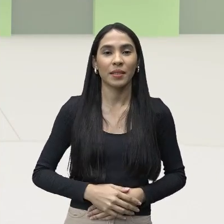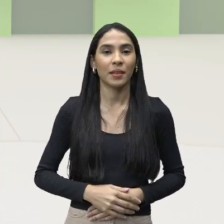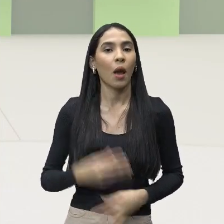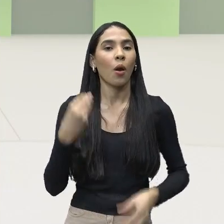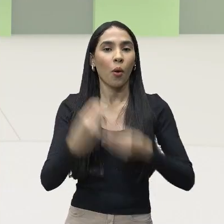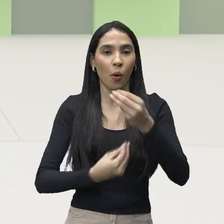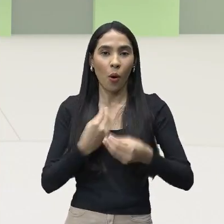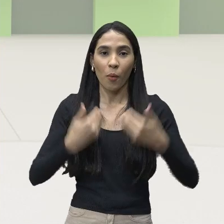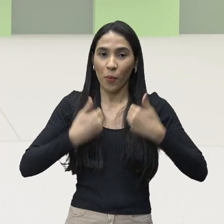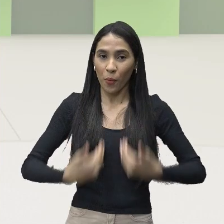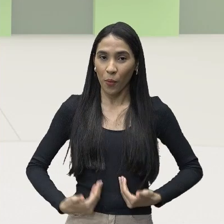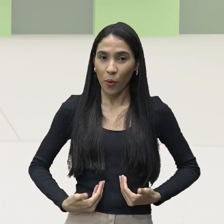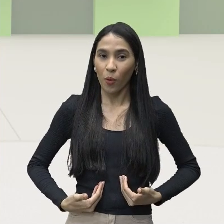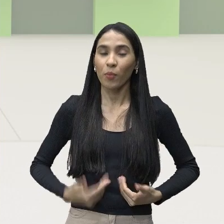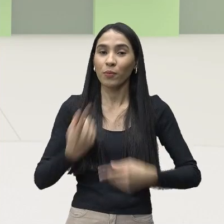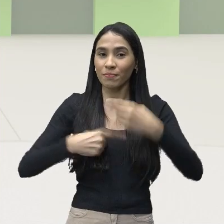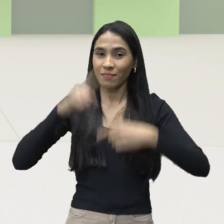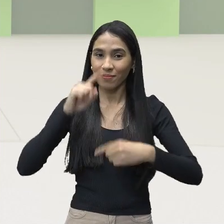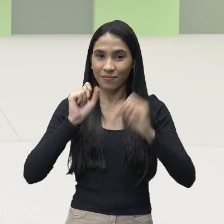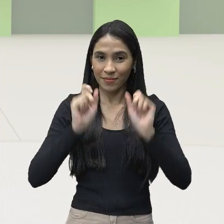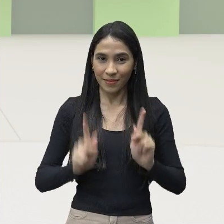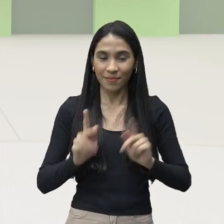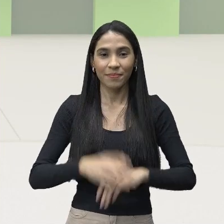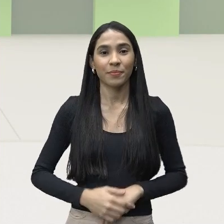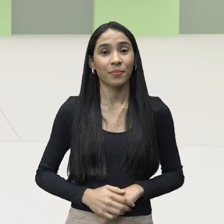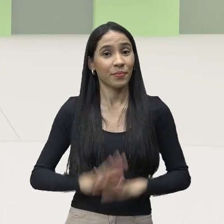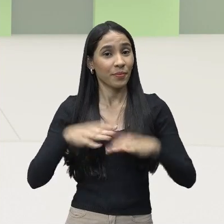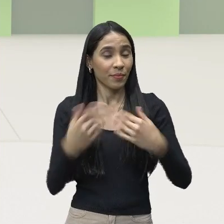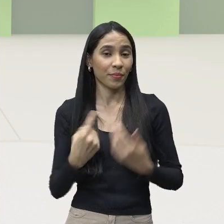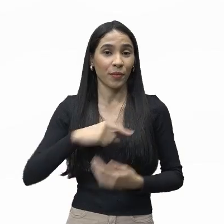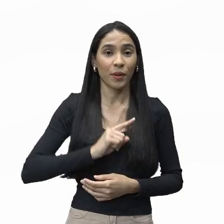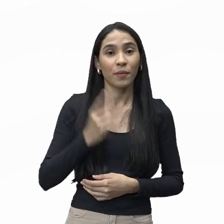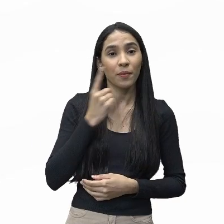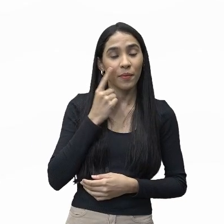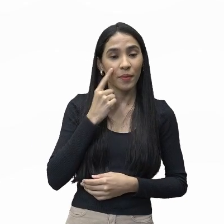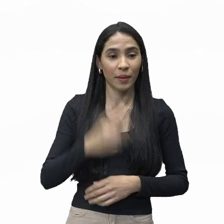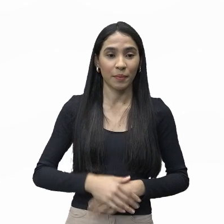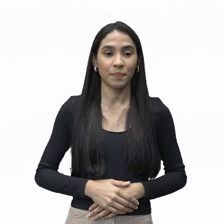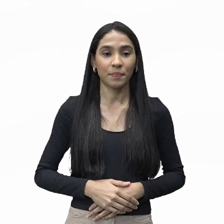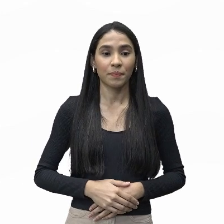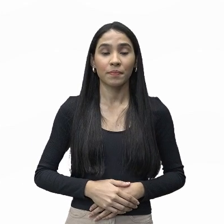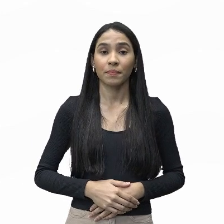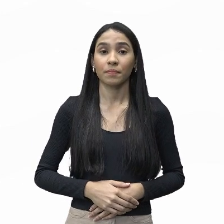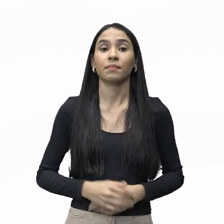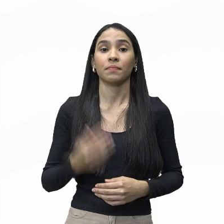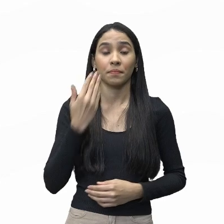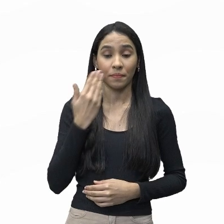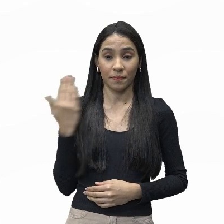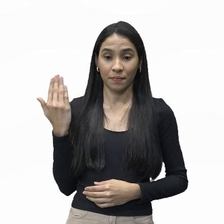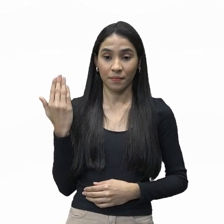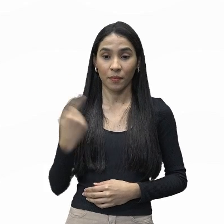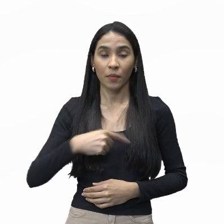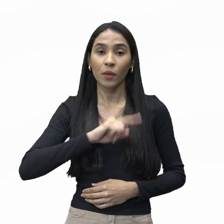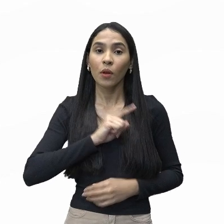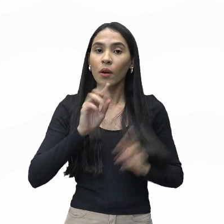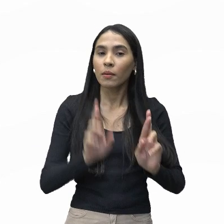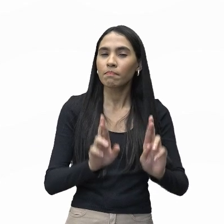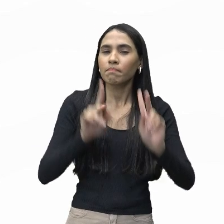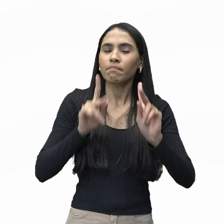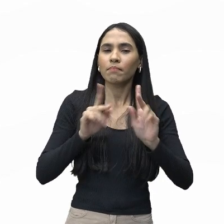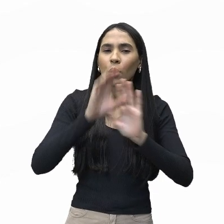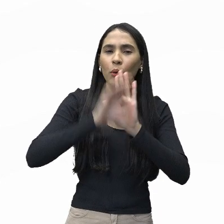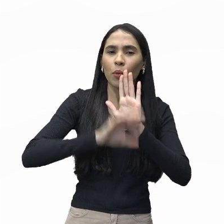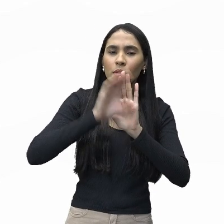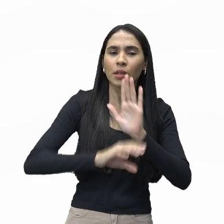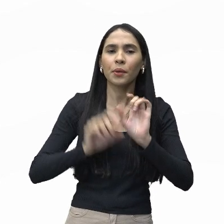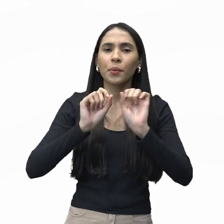como o nosso corpo funciona, certo? Para isso a gente vai ver aí, olha só. Você observa que nós vamos diferenciar o que é